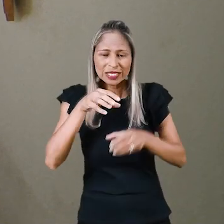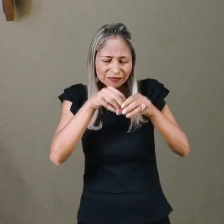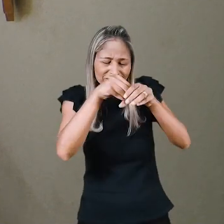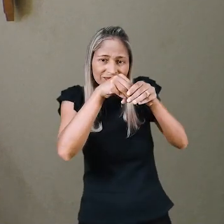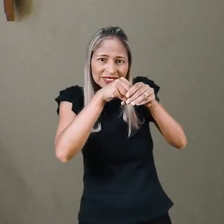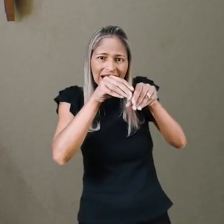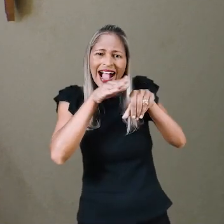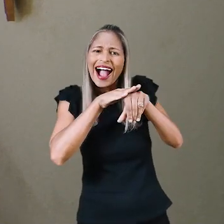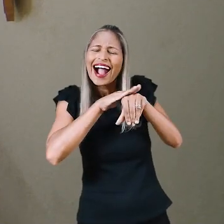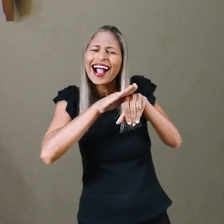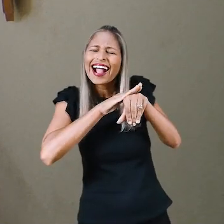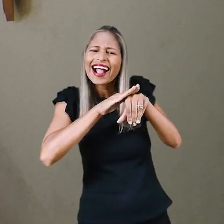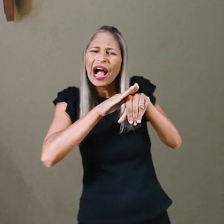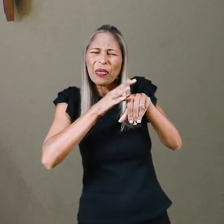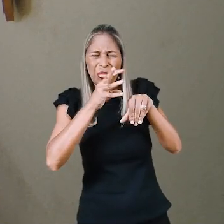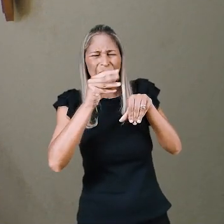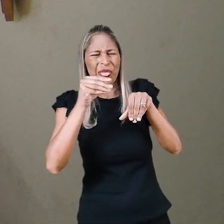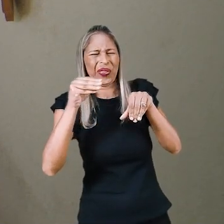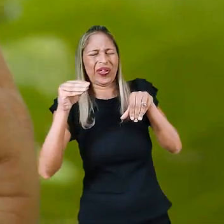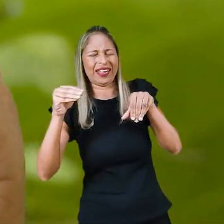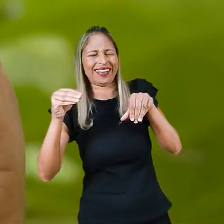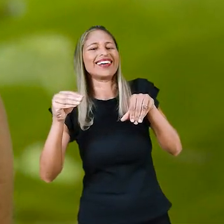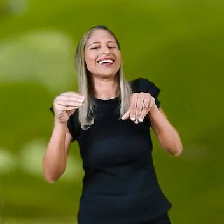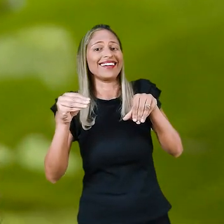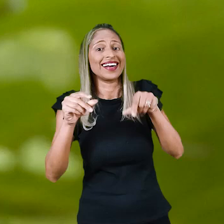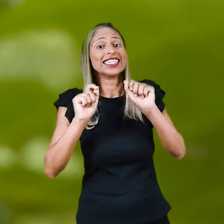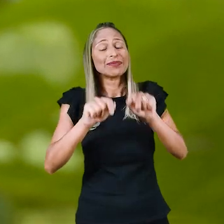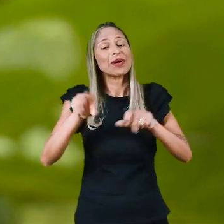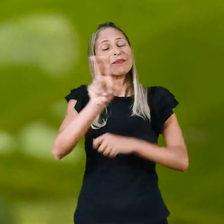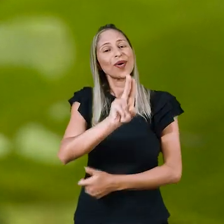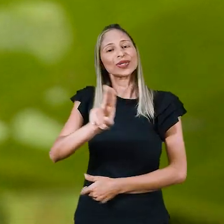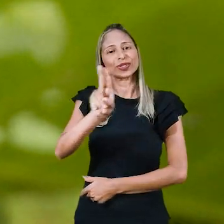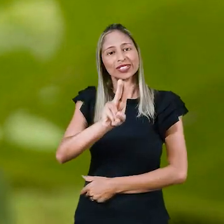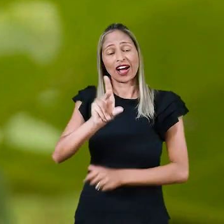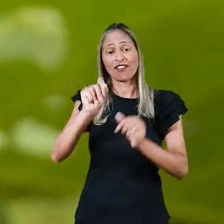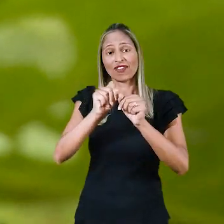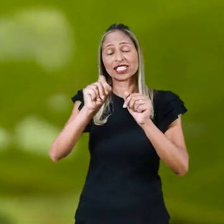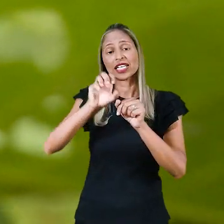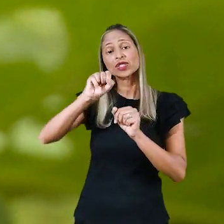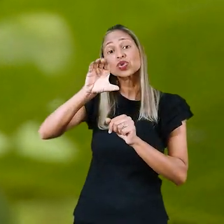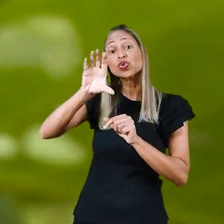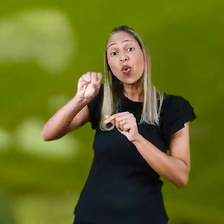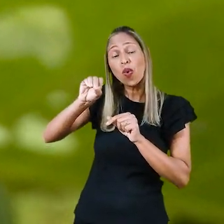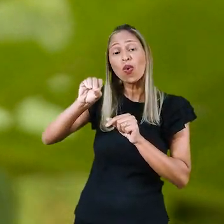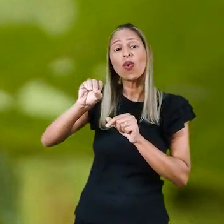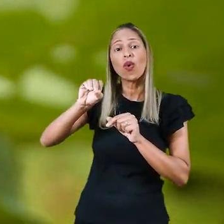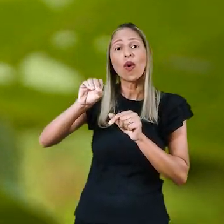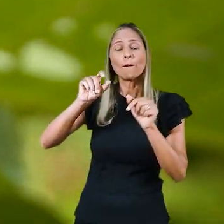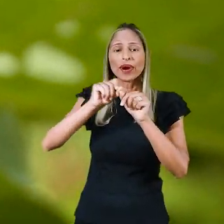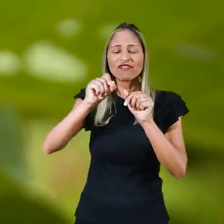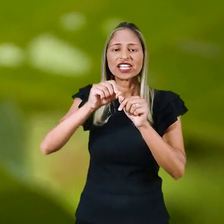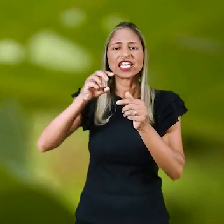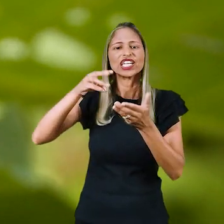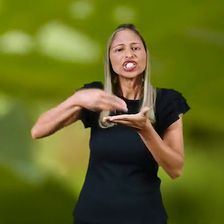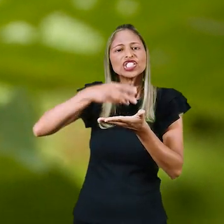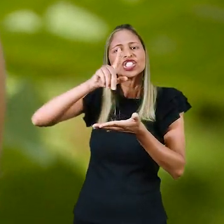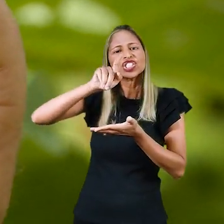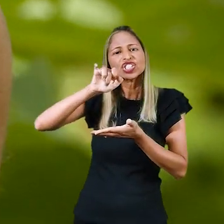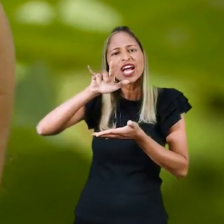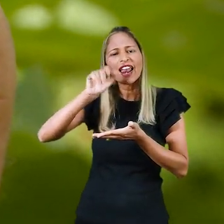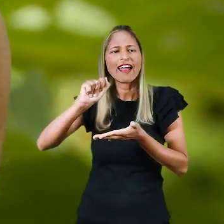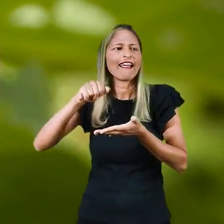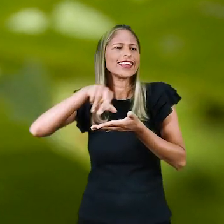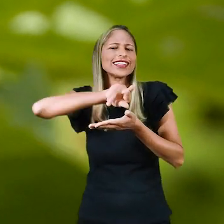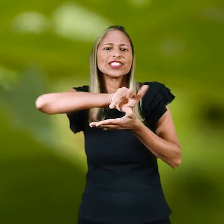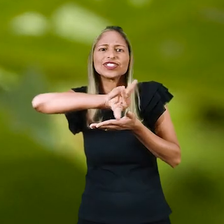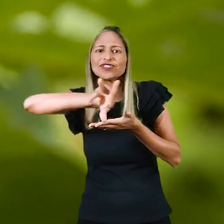a polpa, porque a casca ela amarga muito. E ele também pode ser utilizado para a produção de suco, para a produção de geleias,